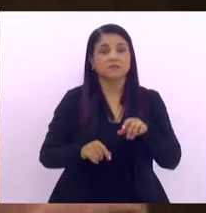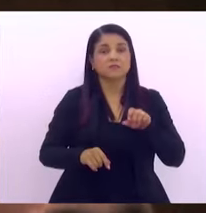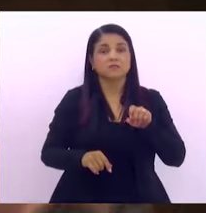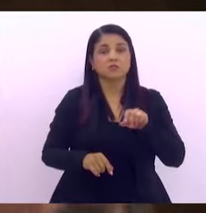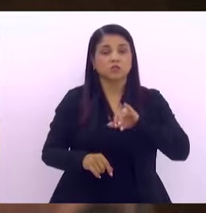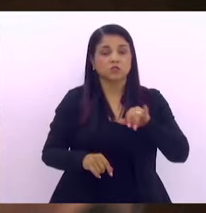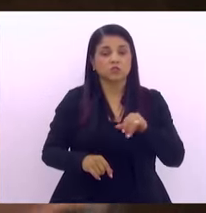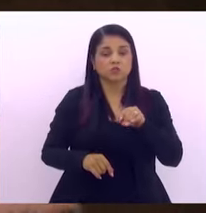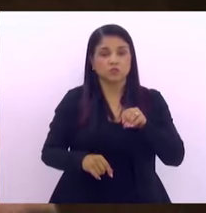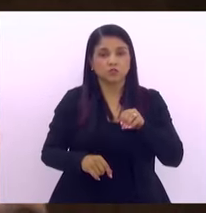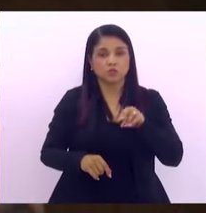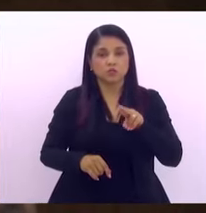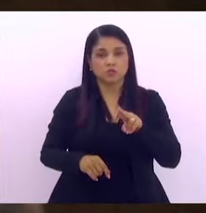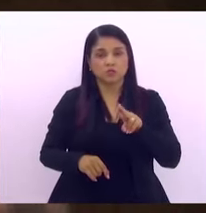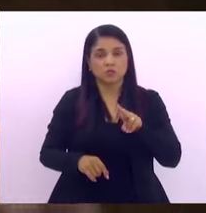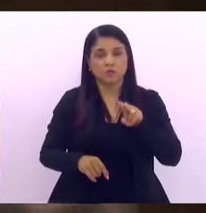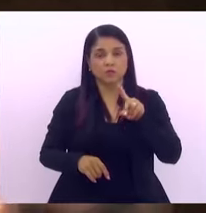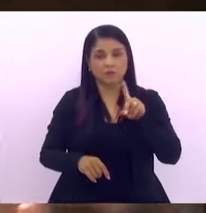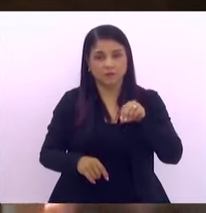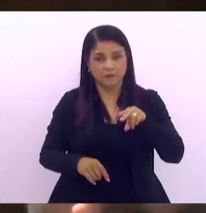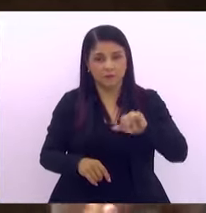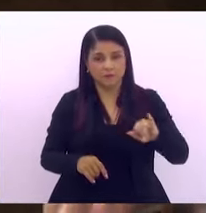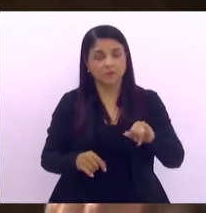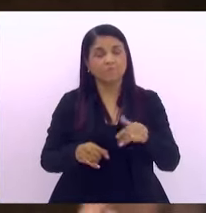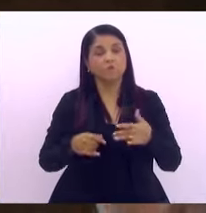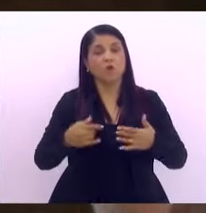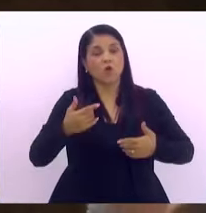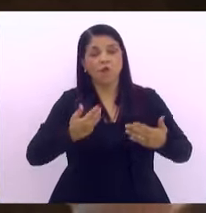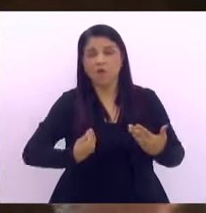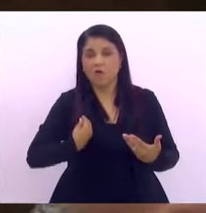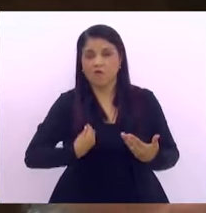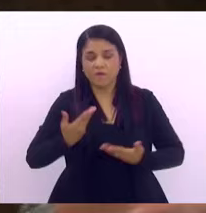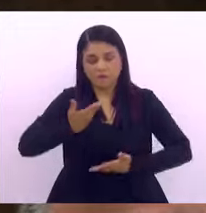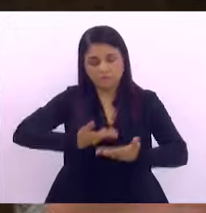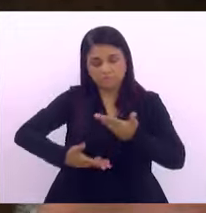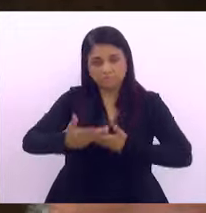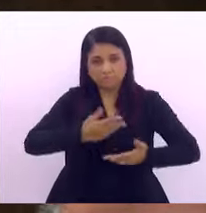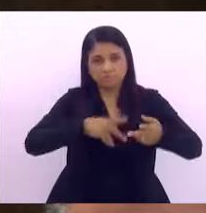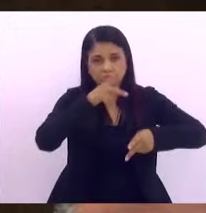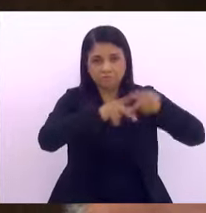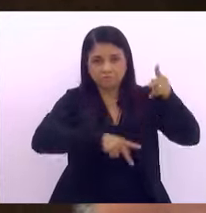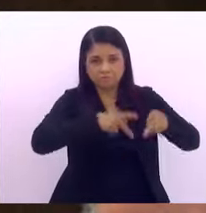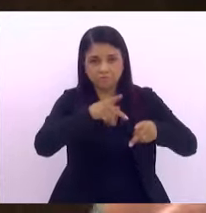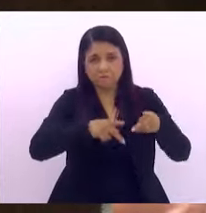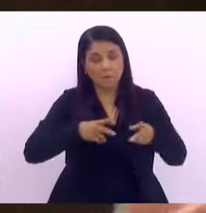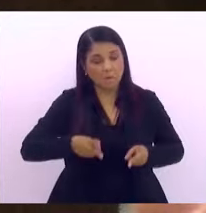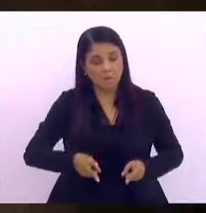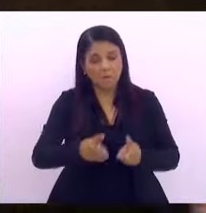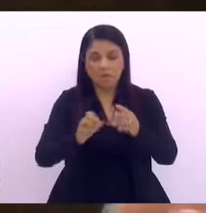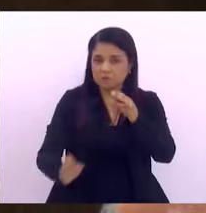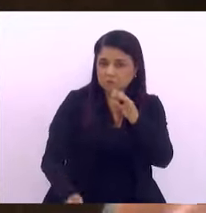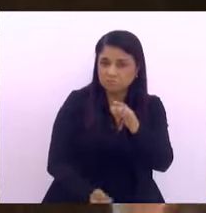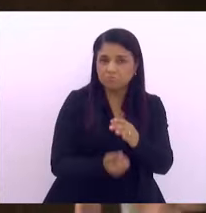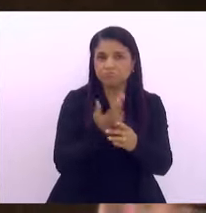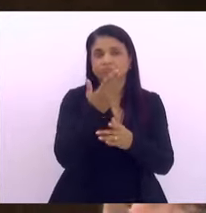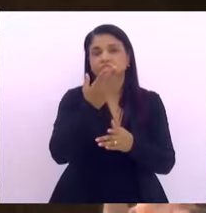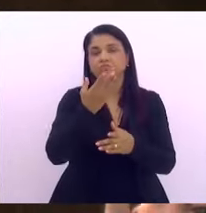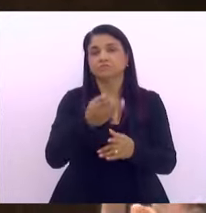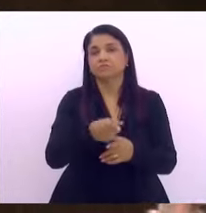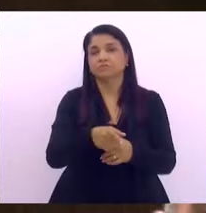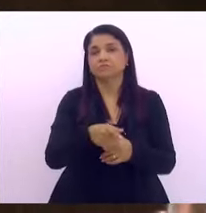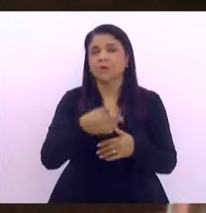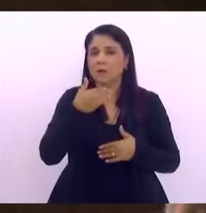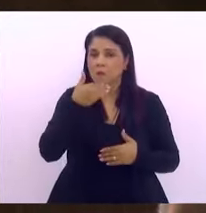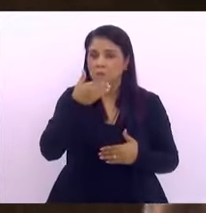é um território onde houve convivência pacífica entre povos que descendem de uma mesma origem, ou pelo menos que